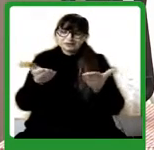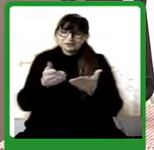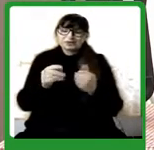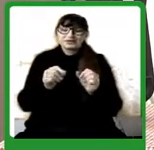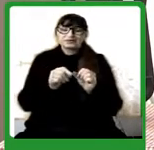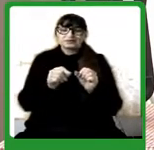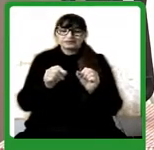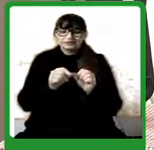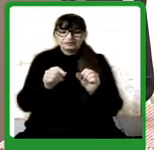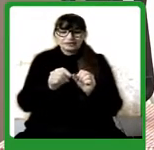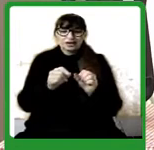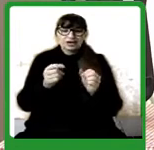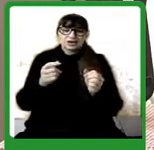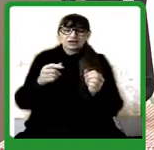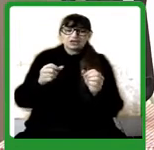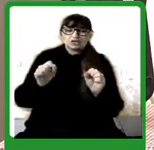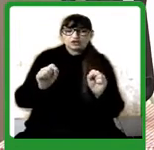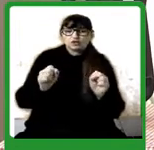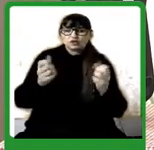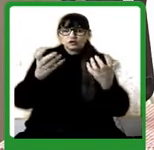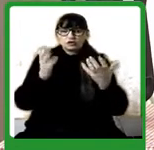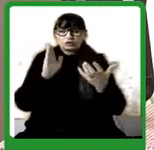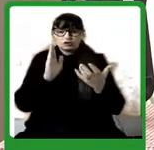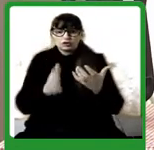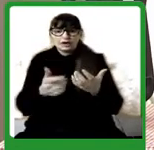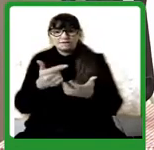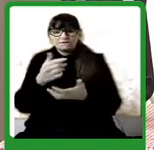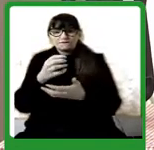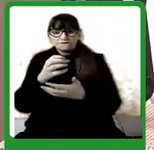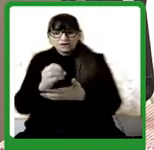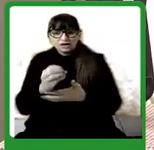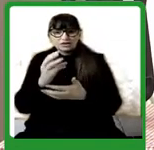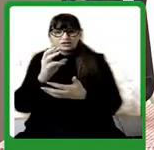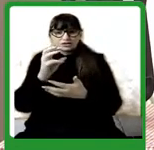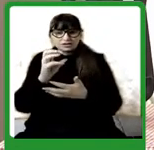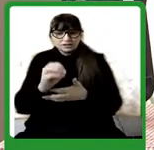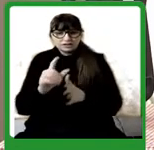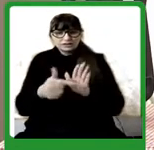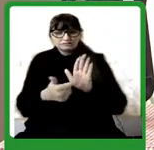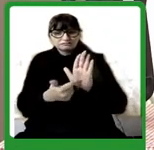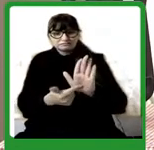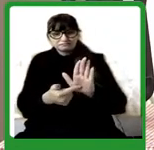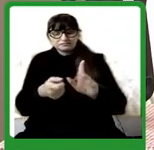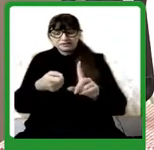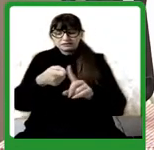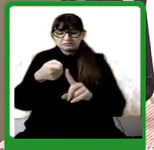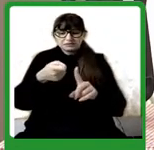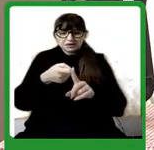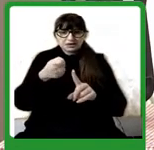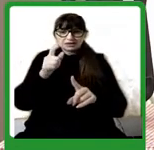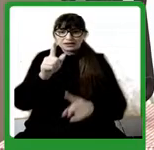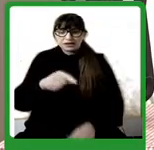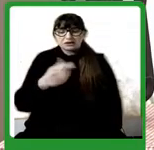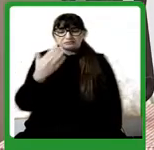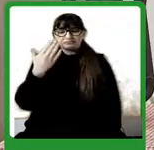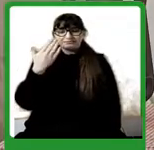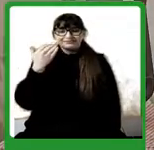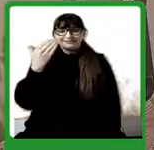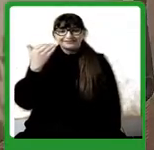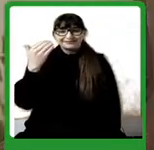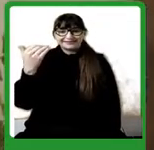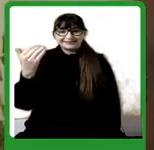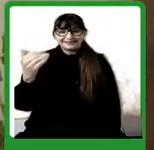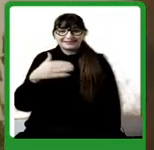uma média de 20 a 30 apresentações por mês. Sucesso. É um fenômeno. Badim, seja bem-vindo